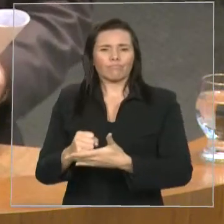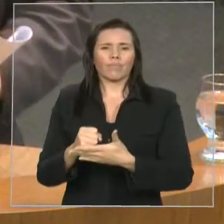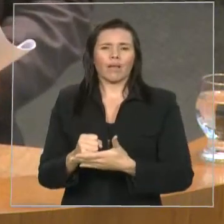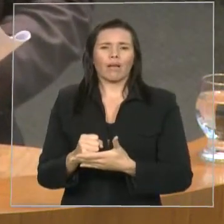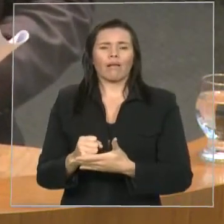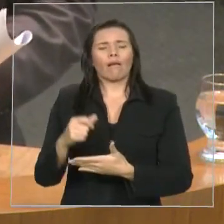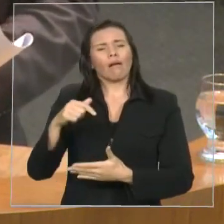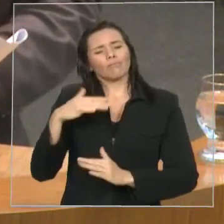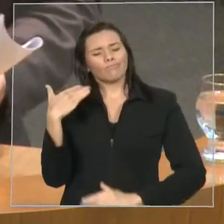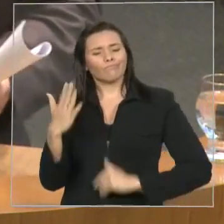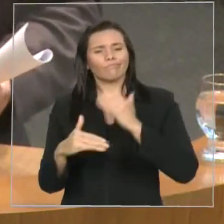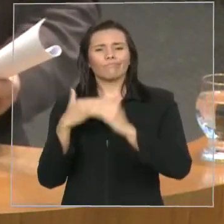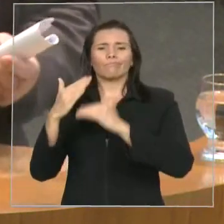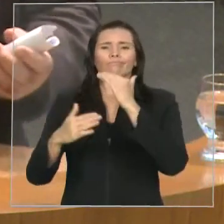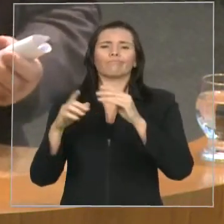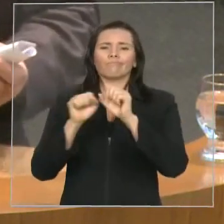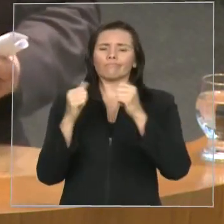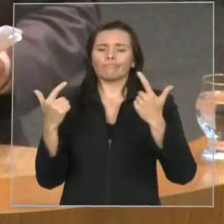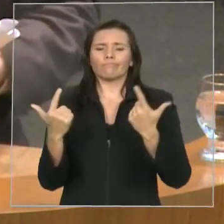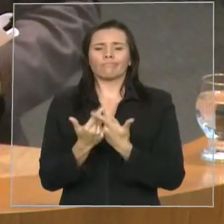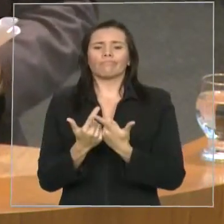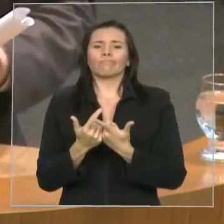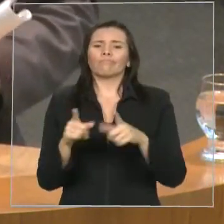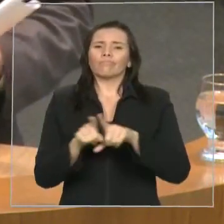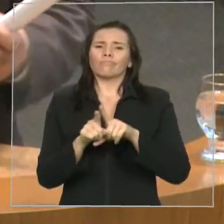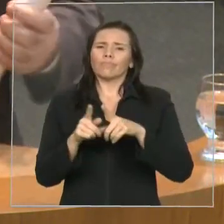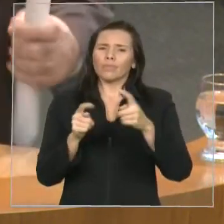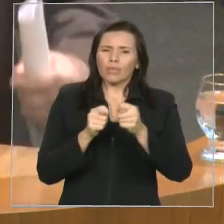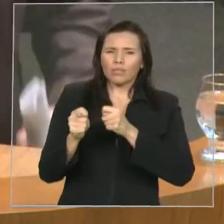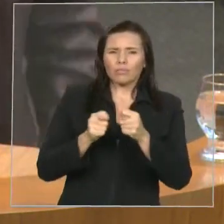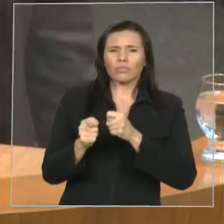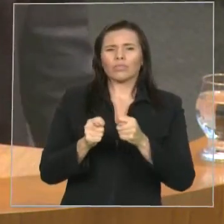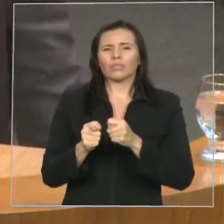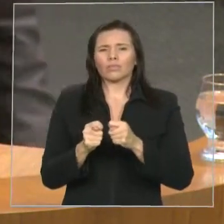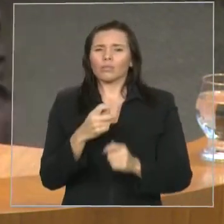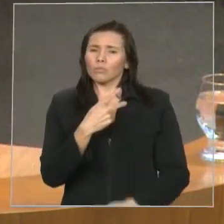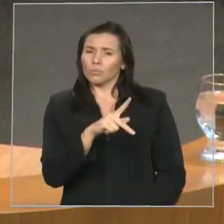poder e com a administração de Vossa Excelência. Muito obrigado.